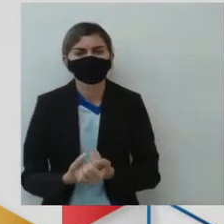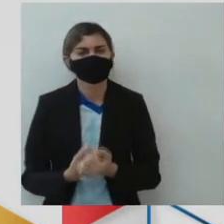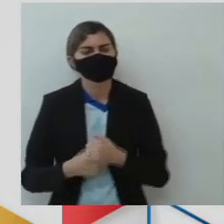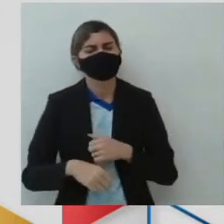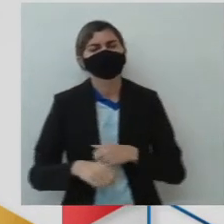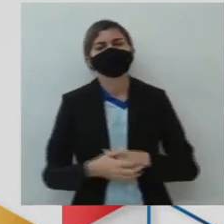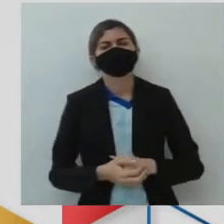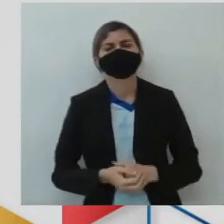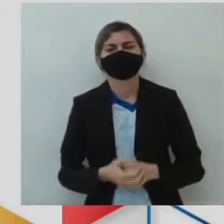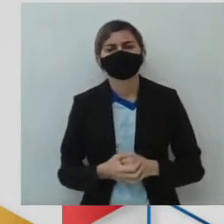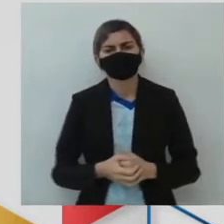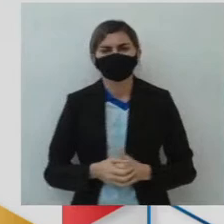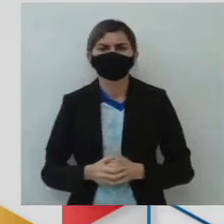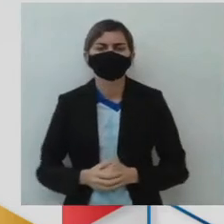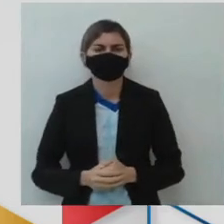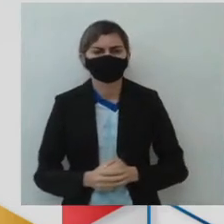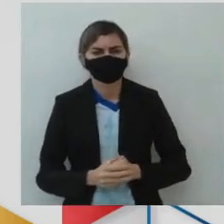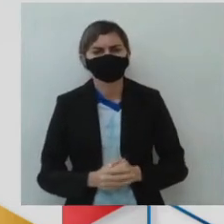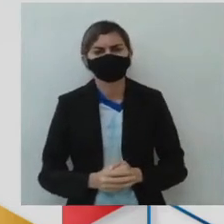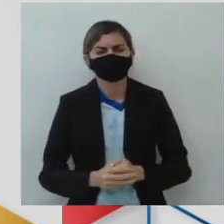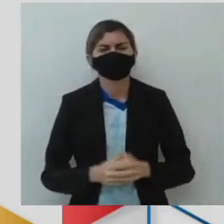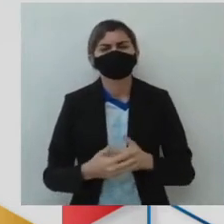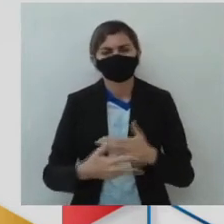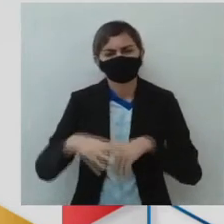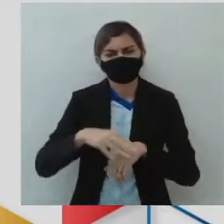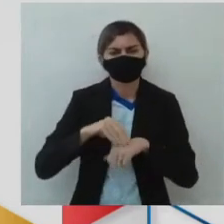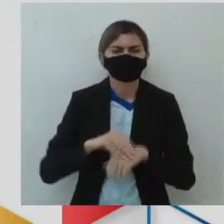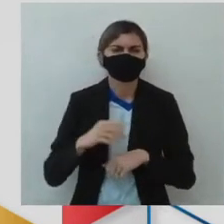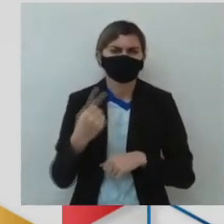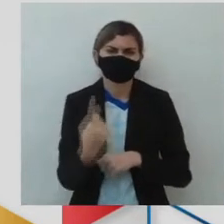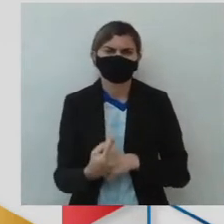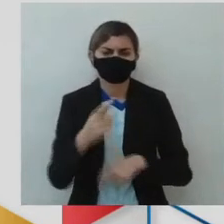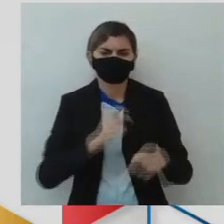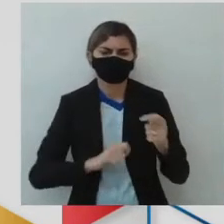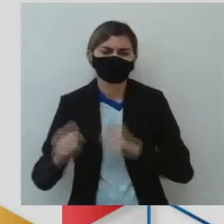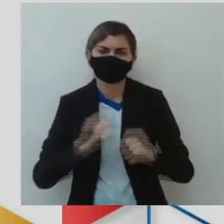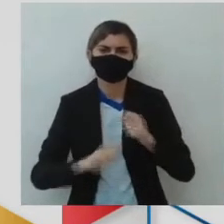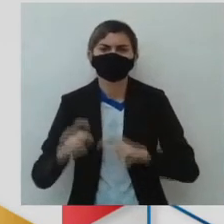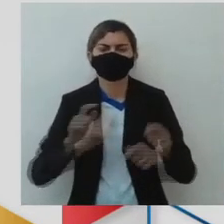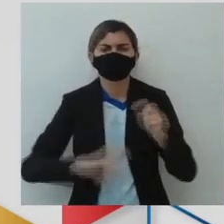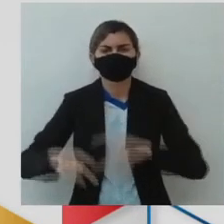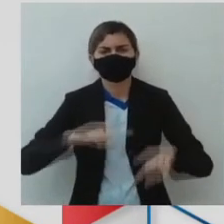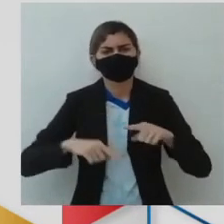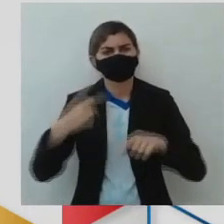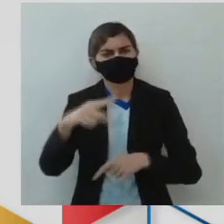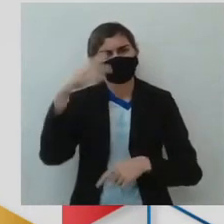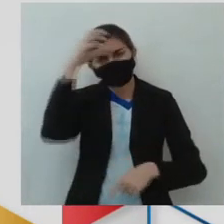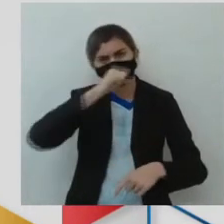cansada eu amo meu anjinho urn categoria um admin in